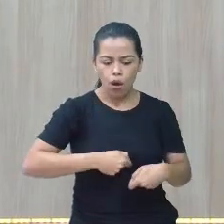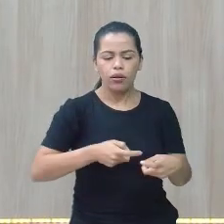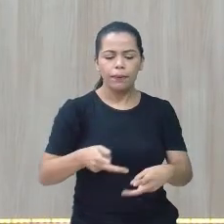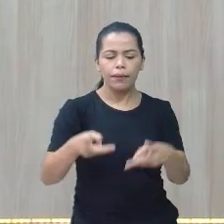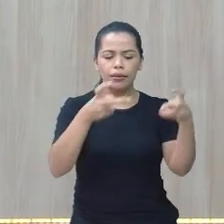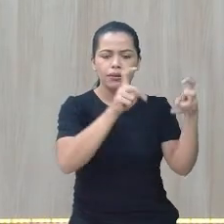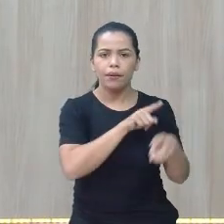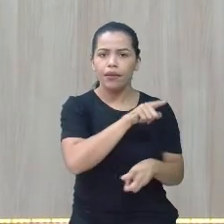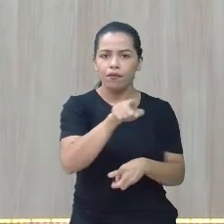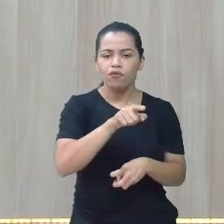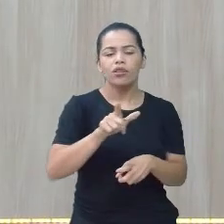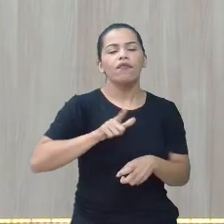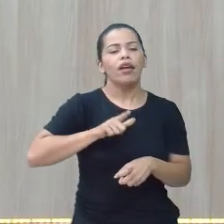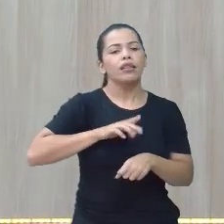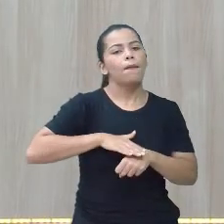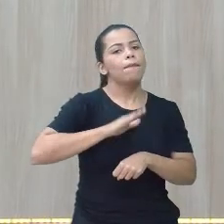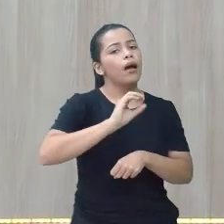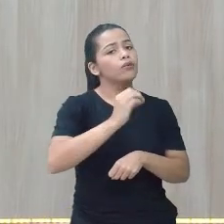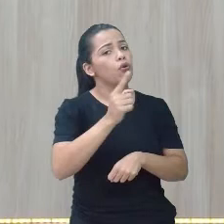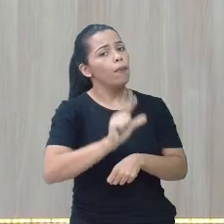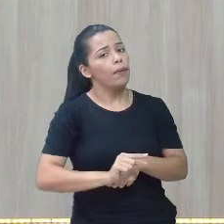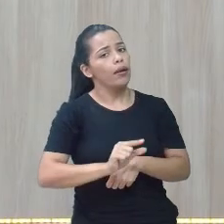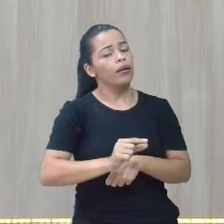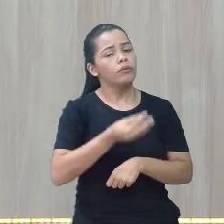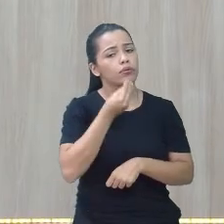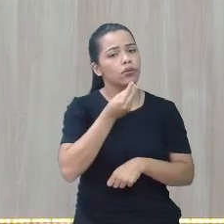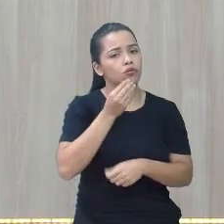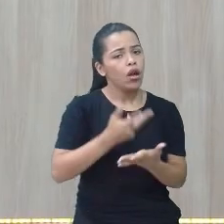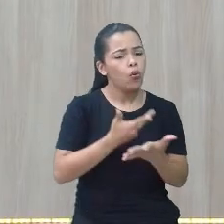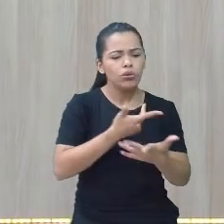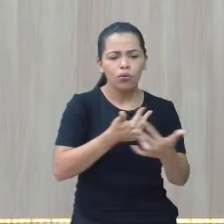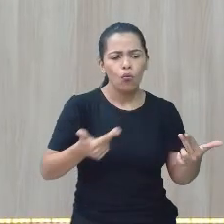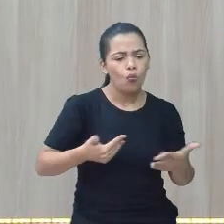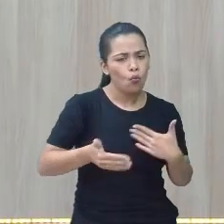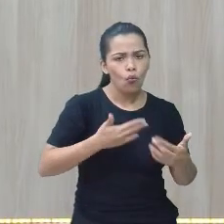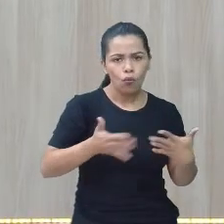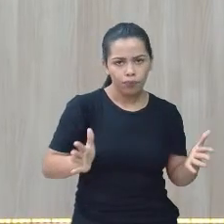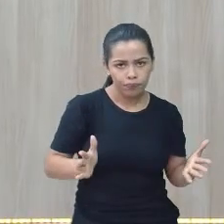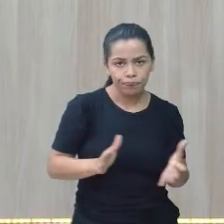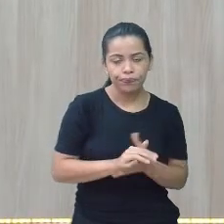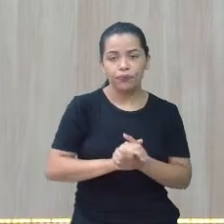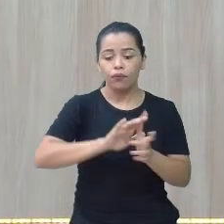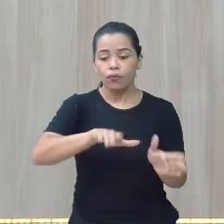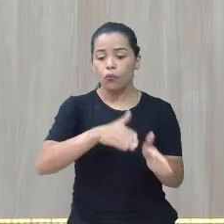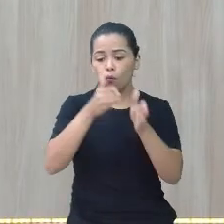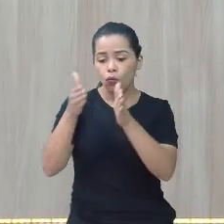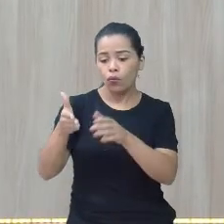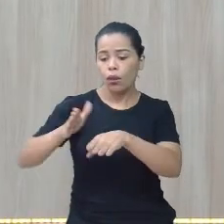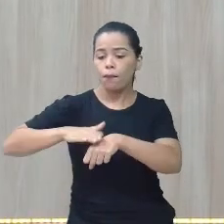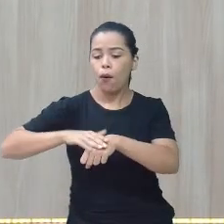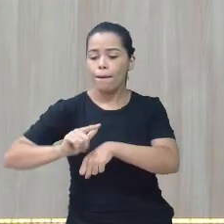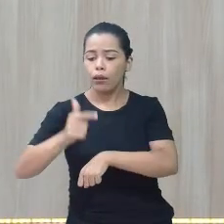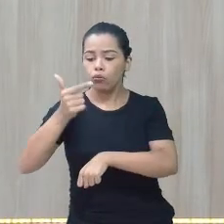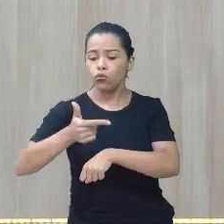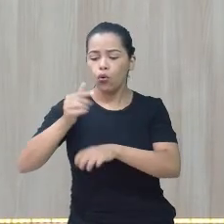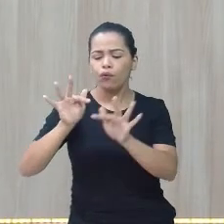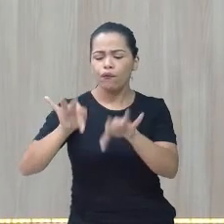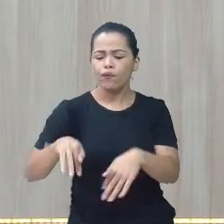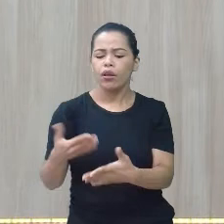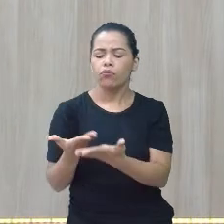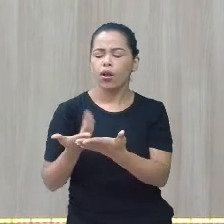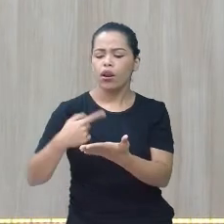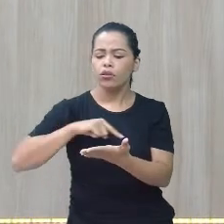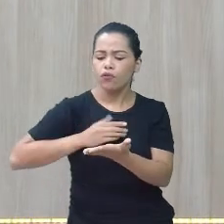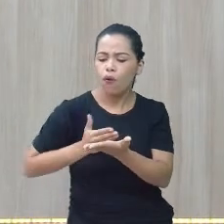que você vai ter mais ou menos chance de acontecer alguma coisa. Na segunda parte, a parte finalzinha da aula, a gente